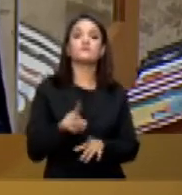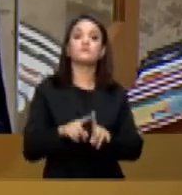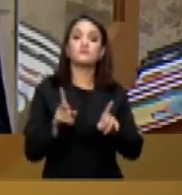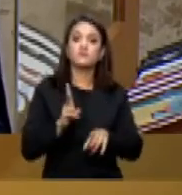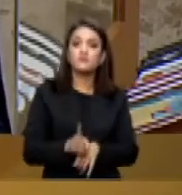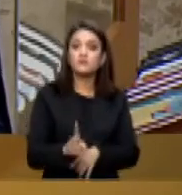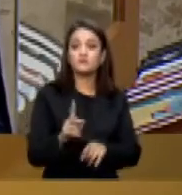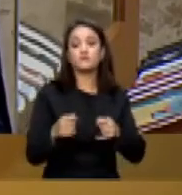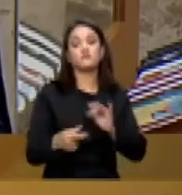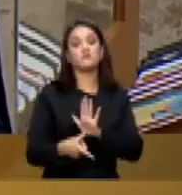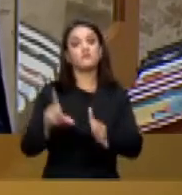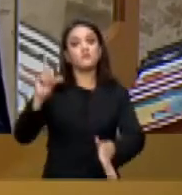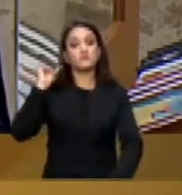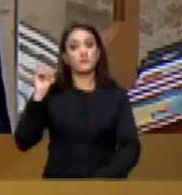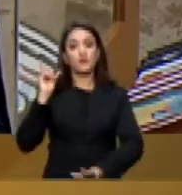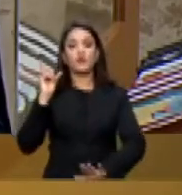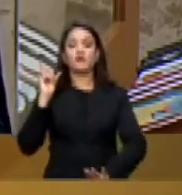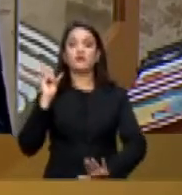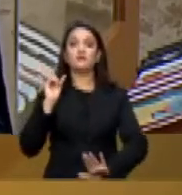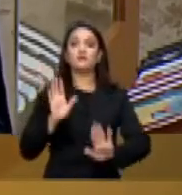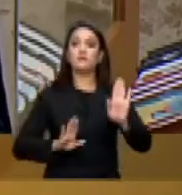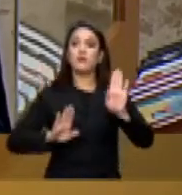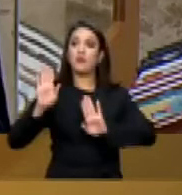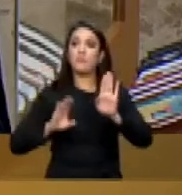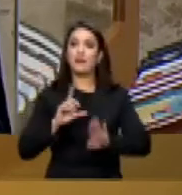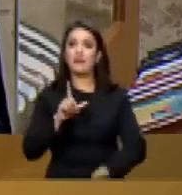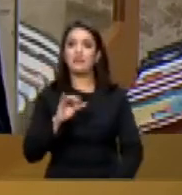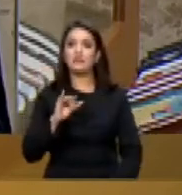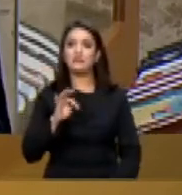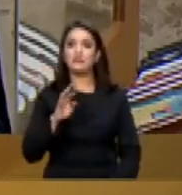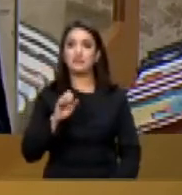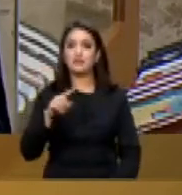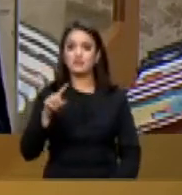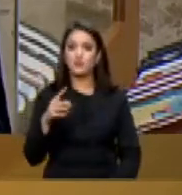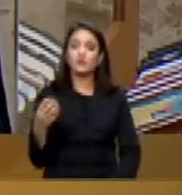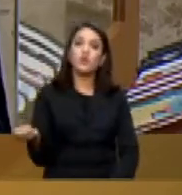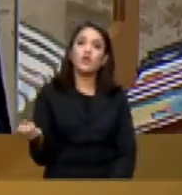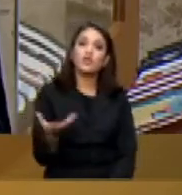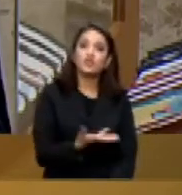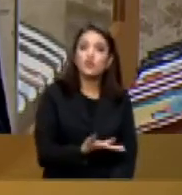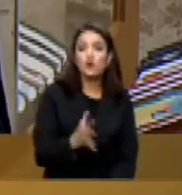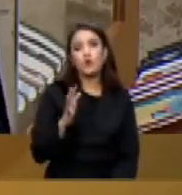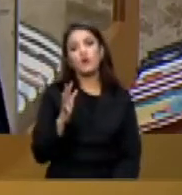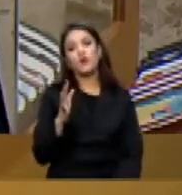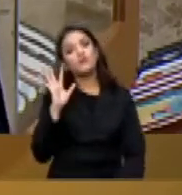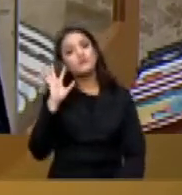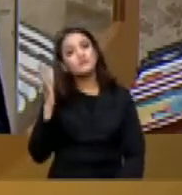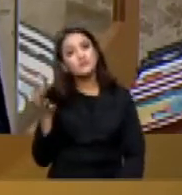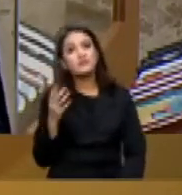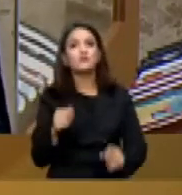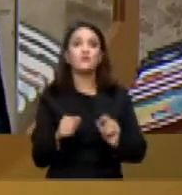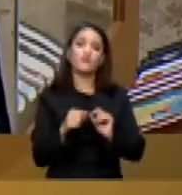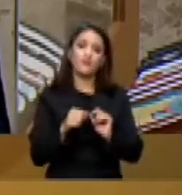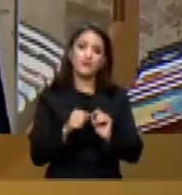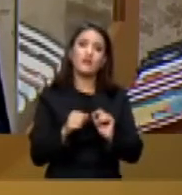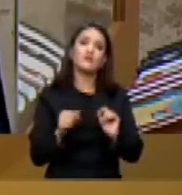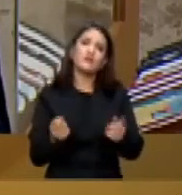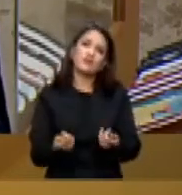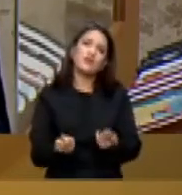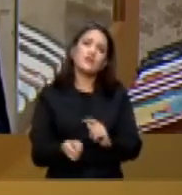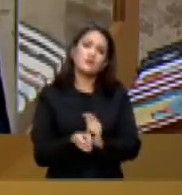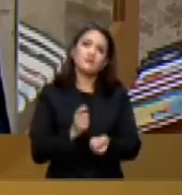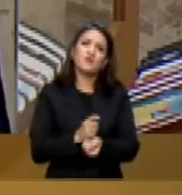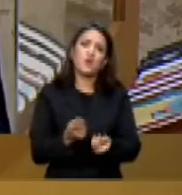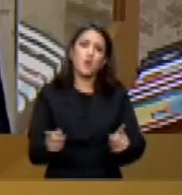de licitação. A nova opção política feita pelo legislador se afigura mais adequada ao